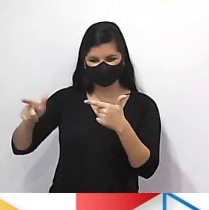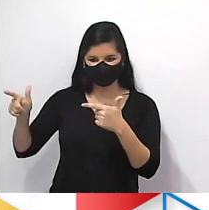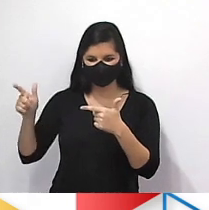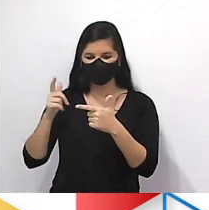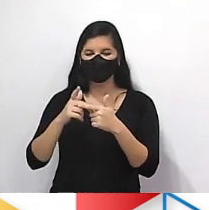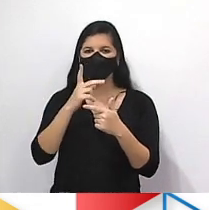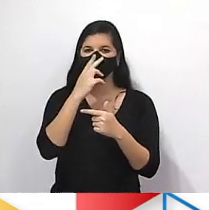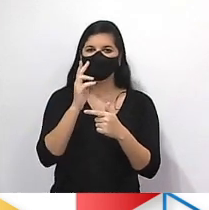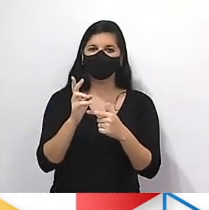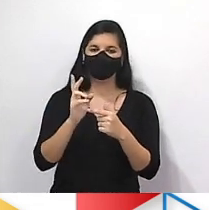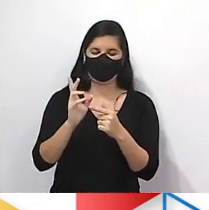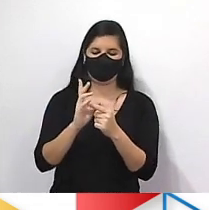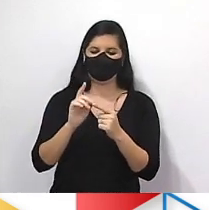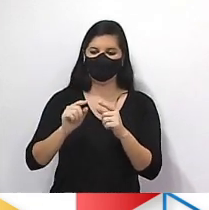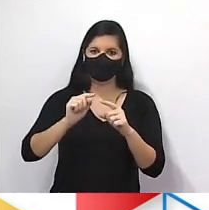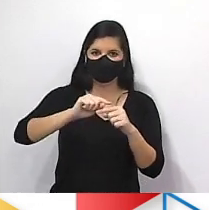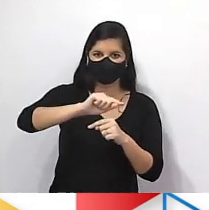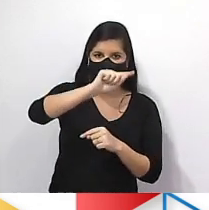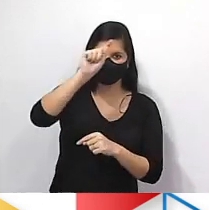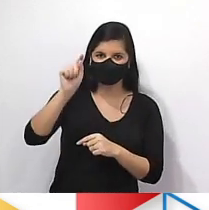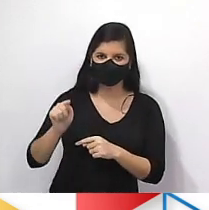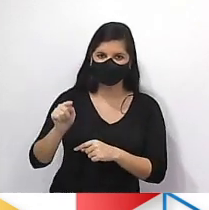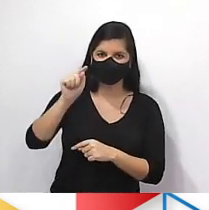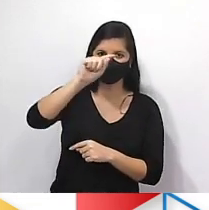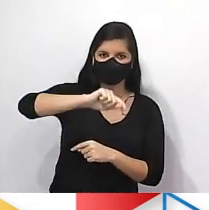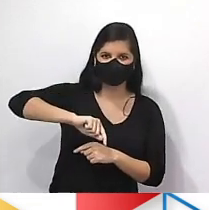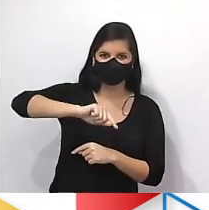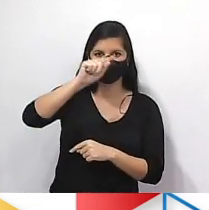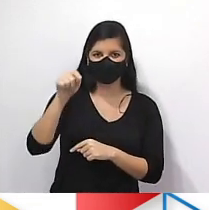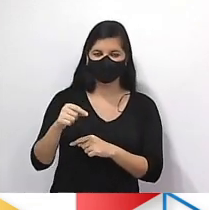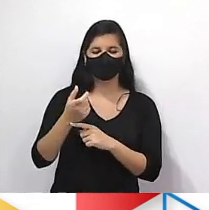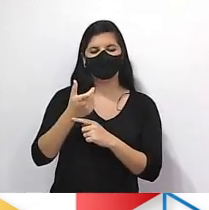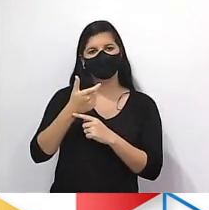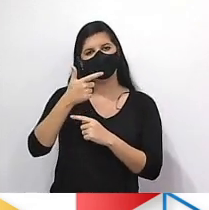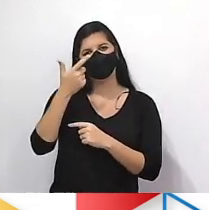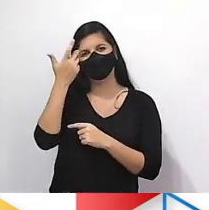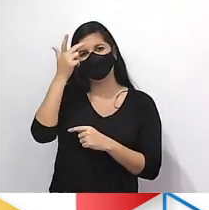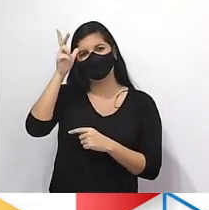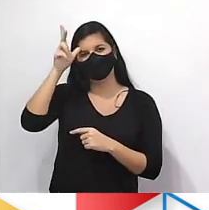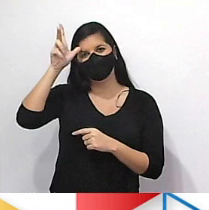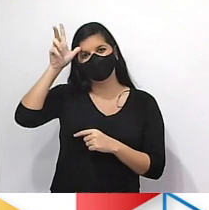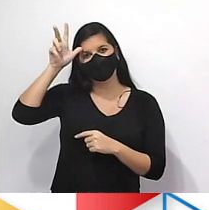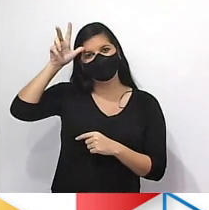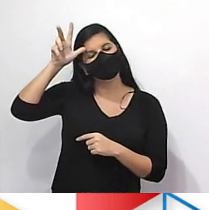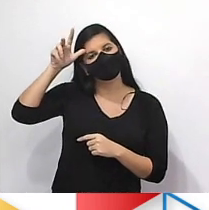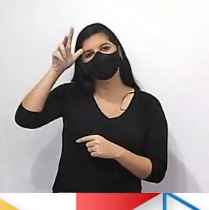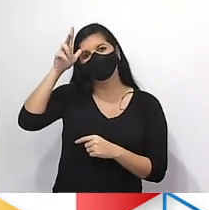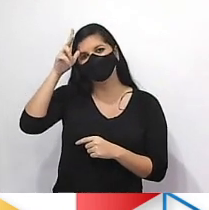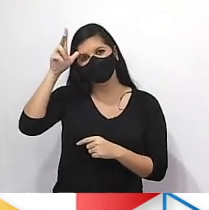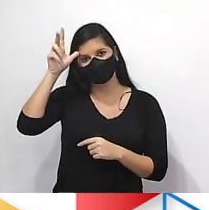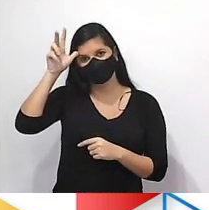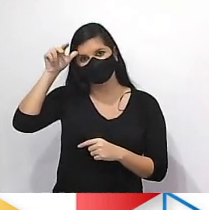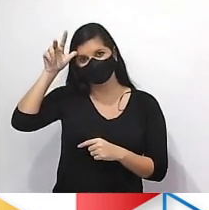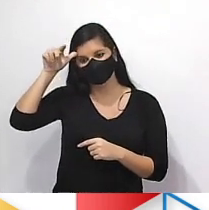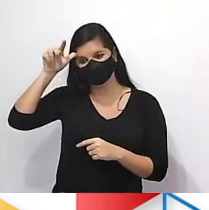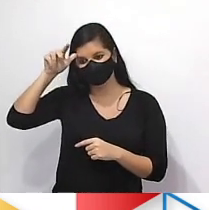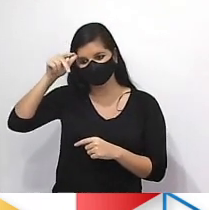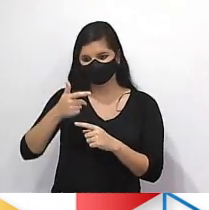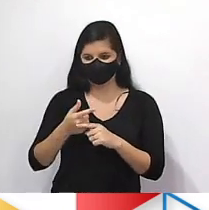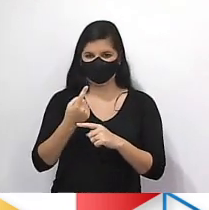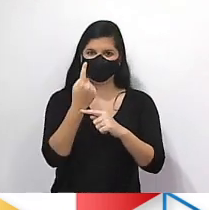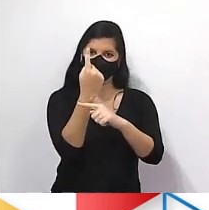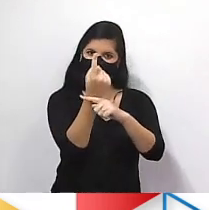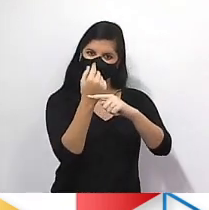do osso do calcanhar ou a ferradura que era representada para 10, então eu tinha